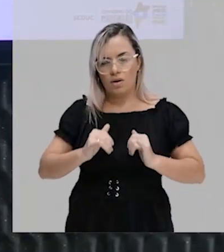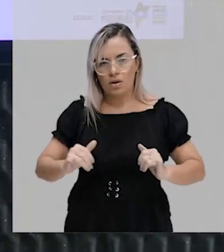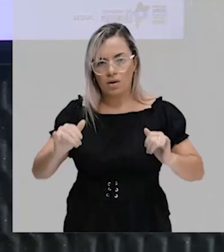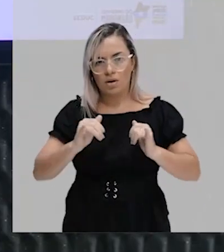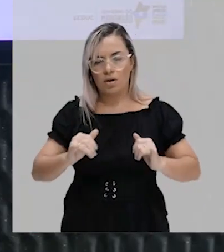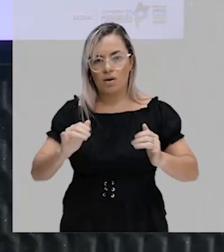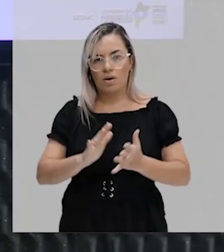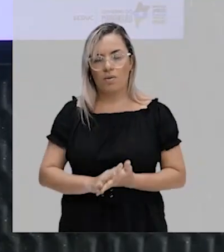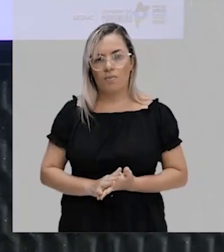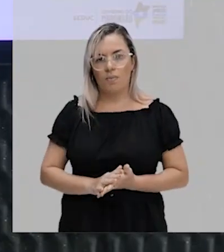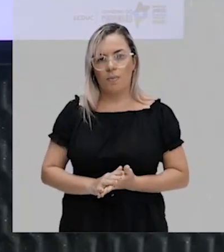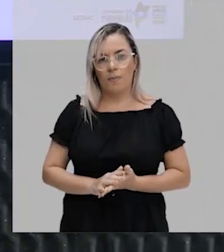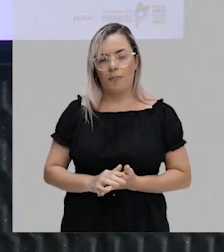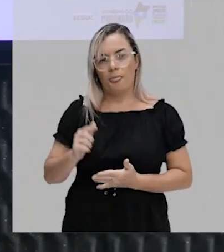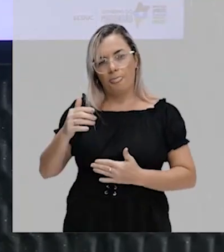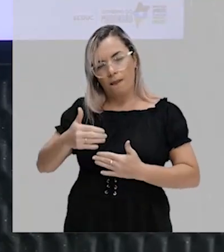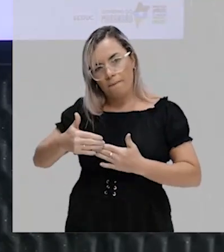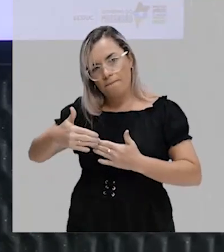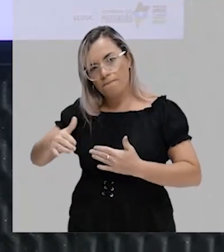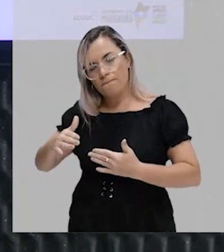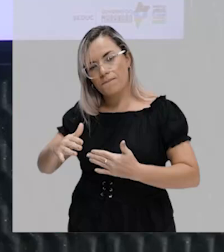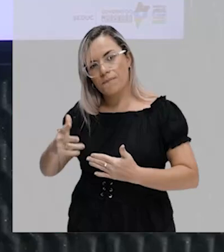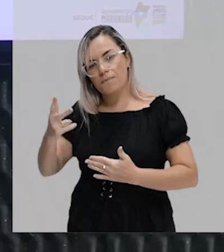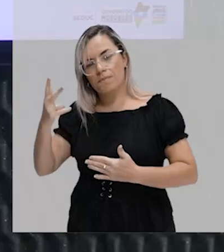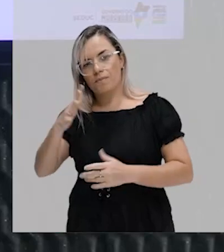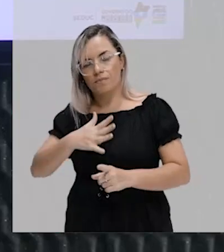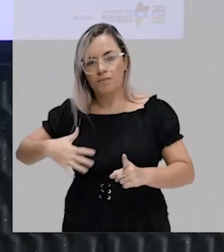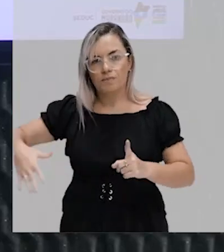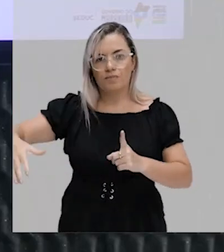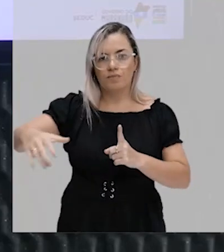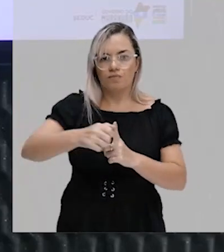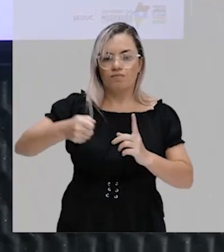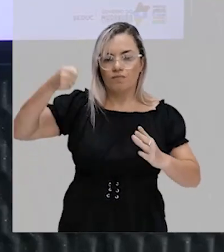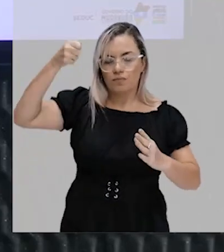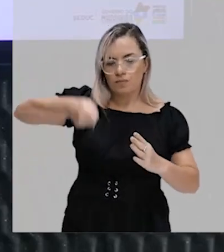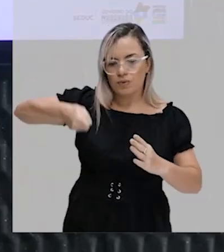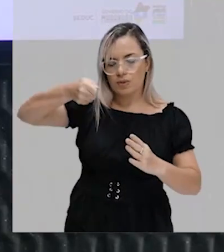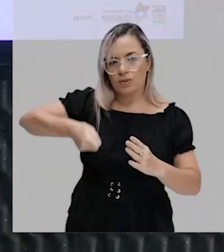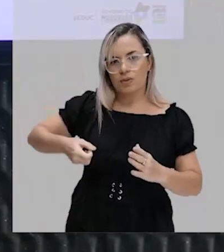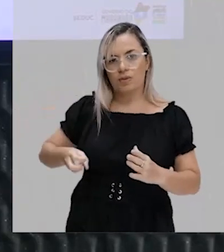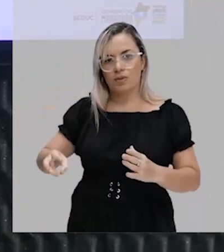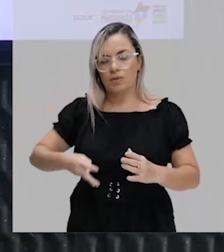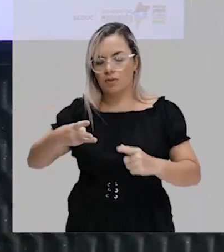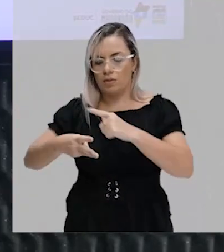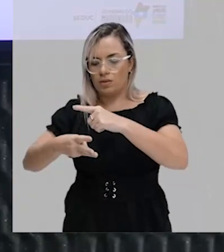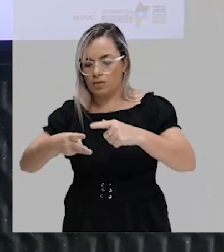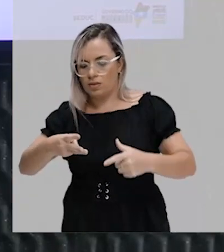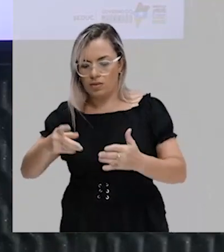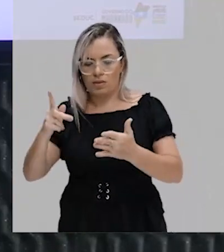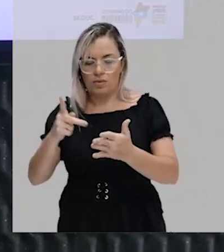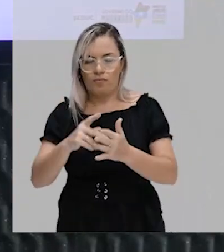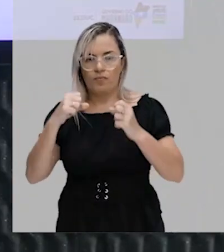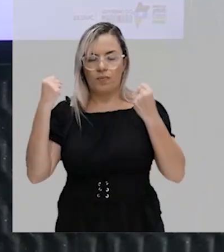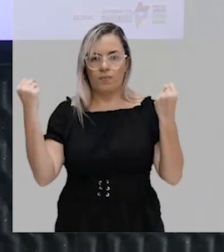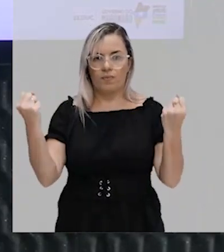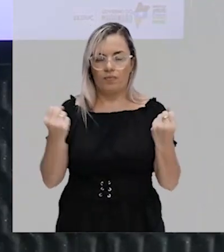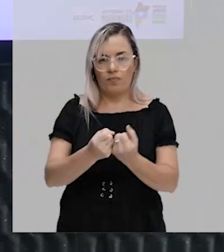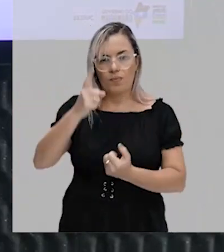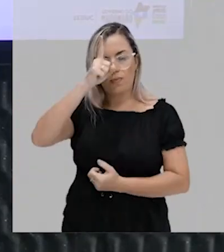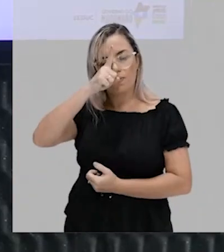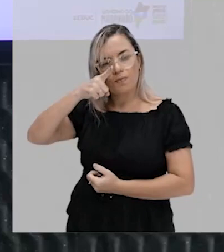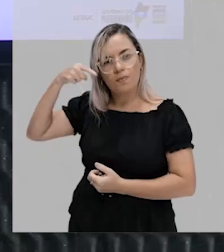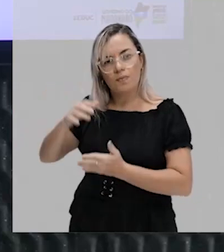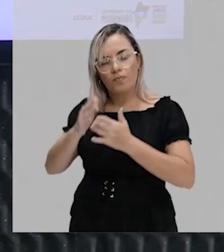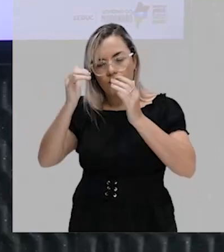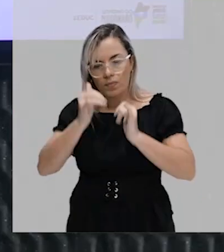geral, exterior e coercitivo. São as três características do fato social, segundo Durkheim. Então, com